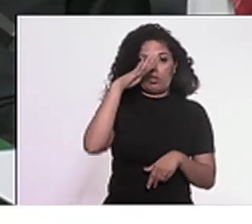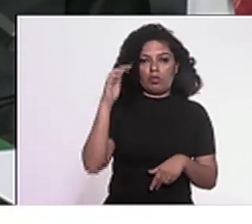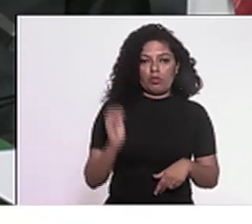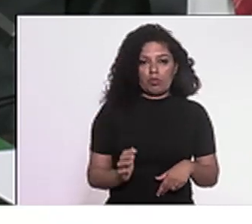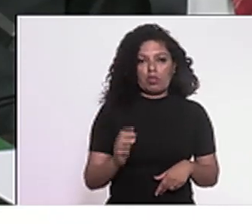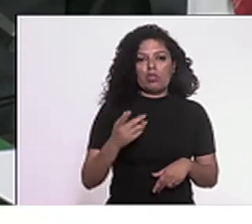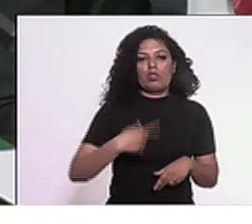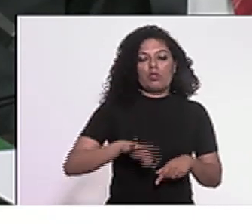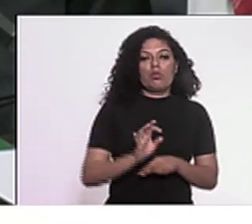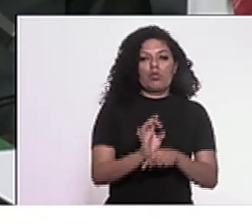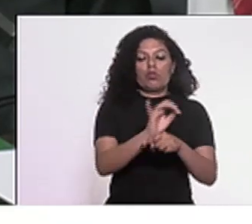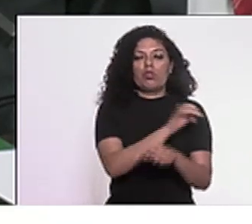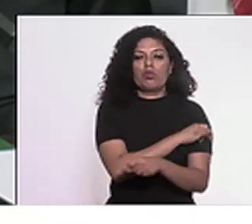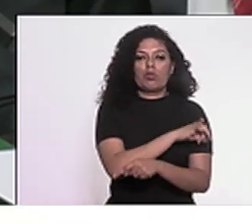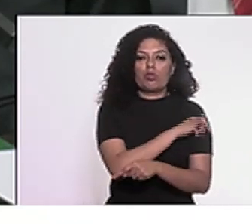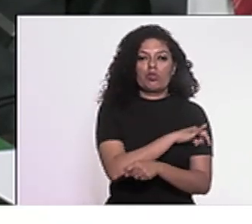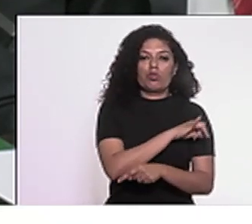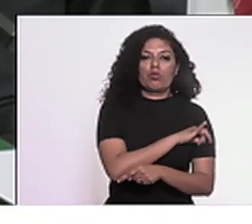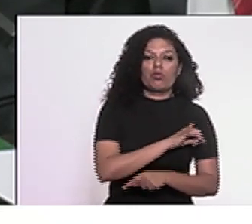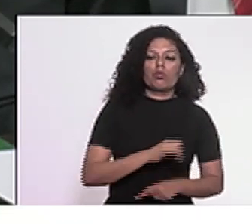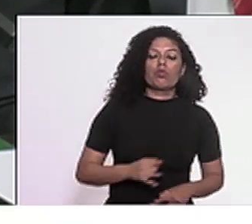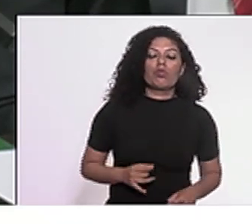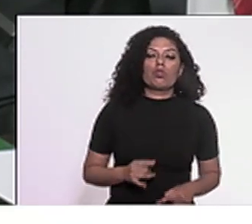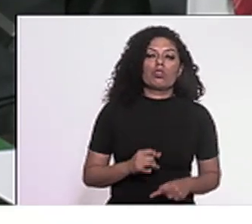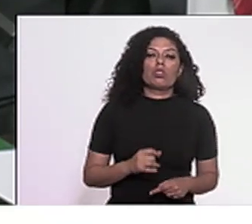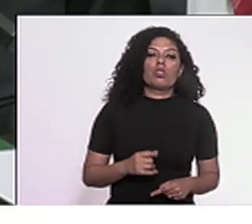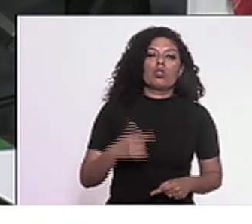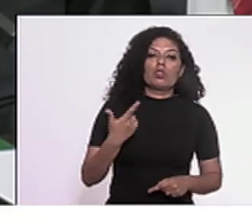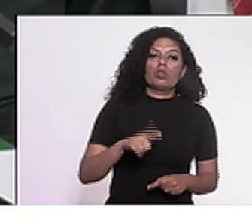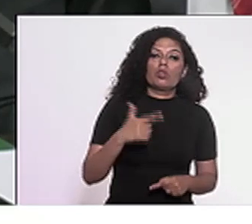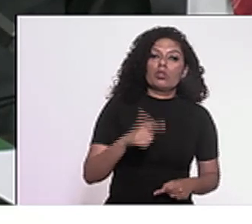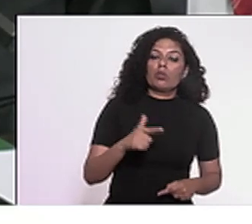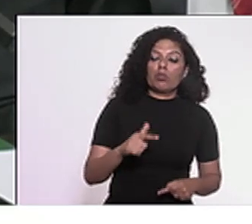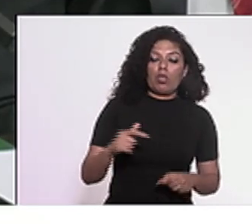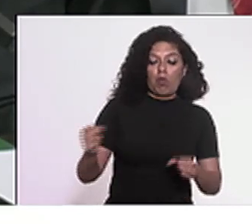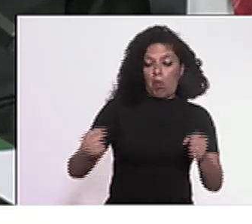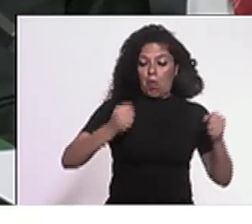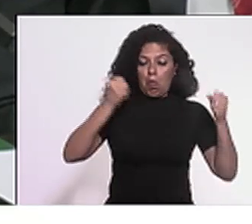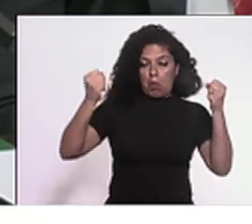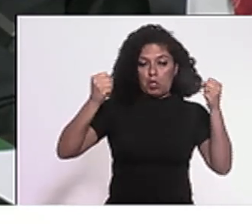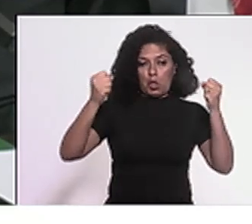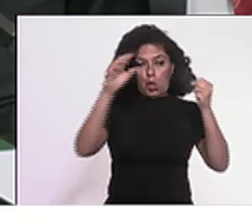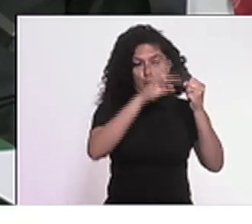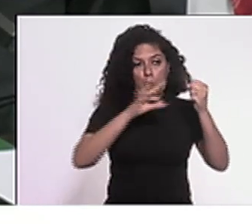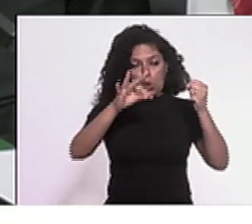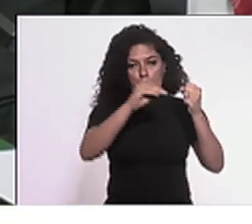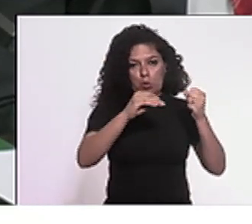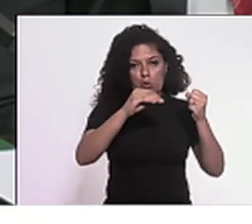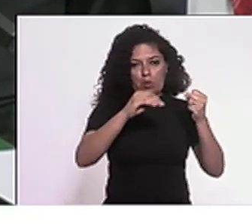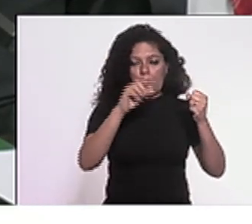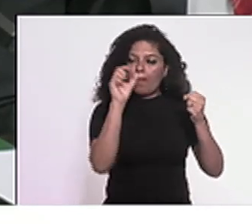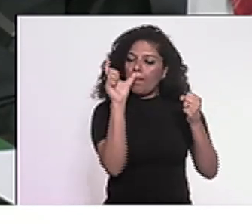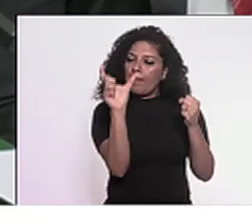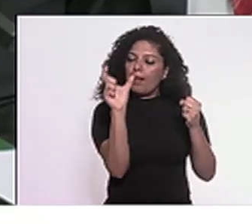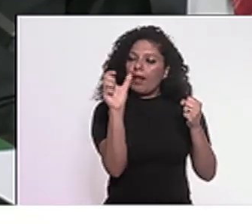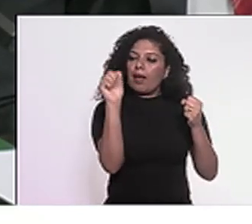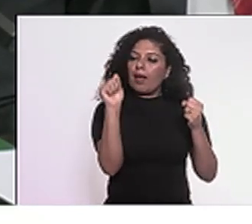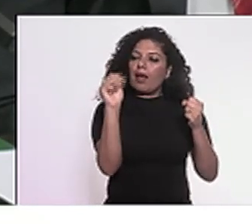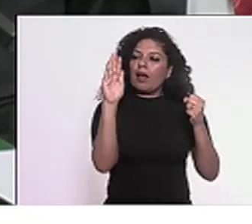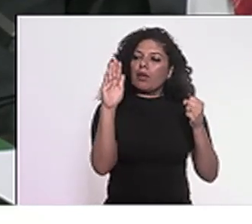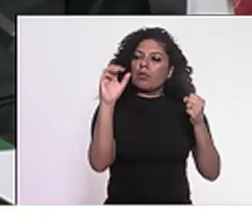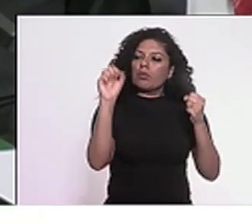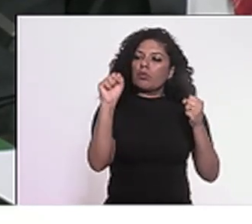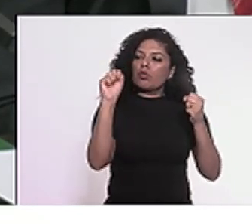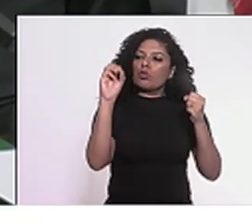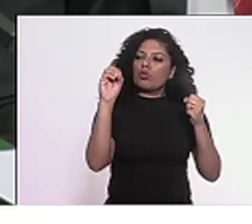e o Estado do Rio de Janeiro inserido nele, não existe poder absoluto. Então, o absolutismo ele fica meramente na